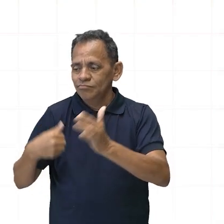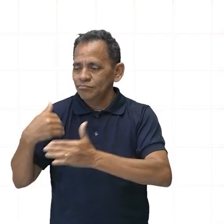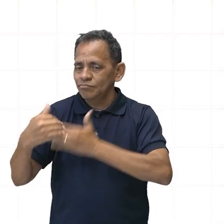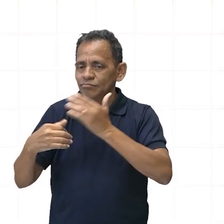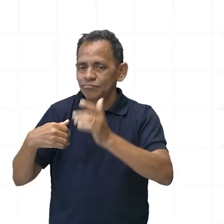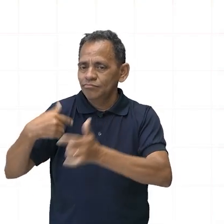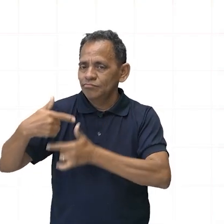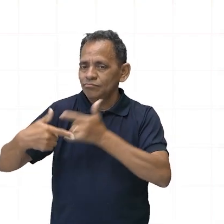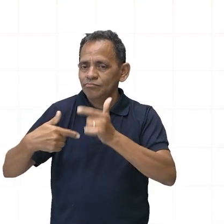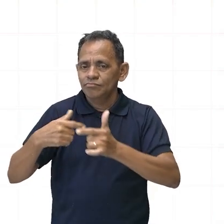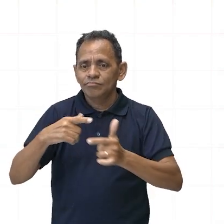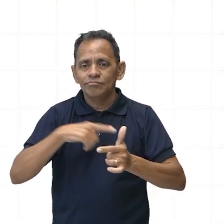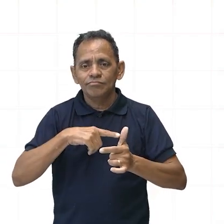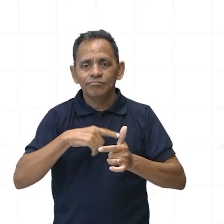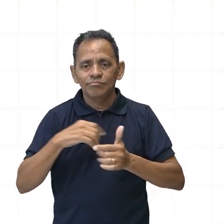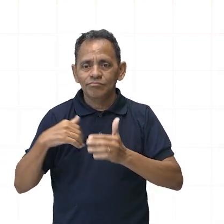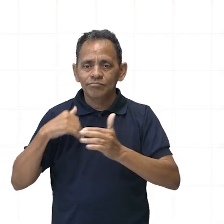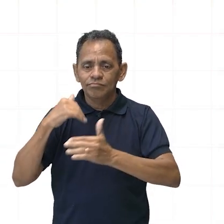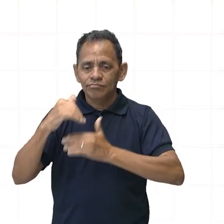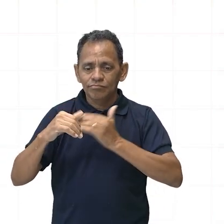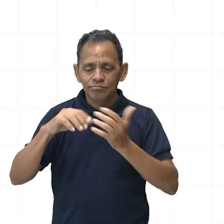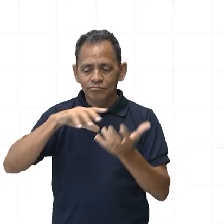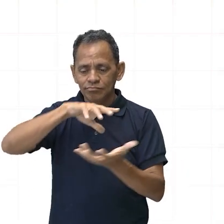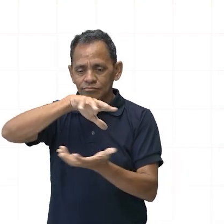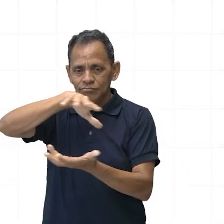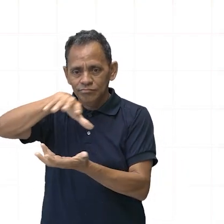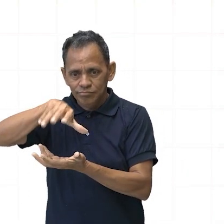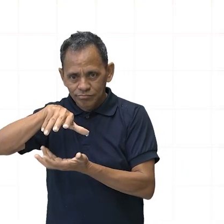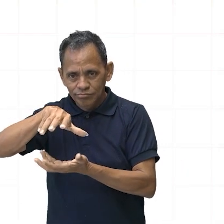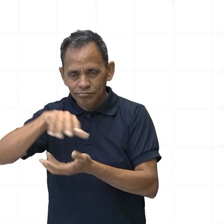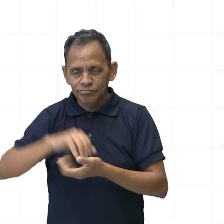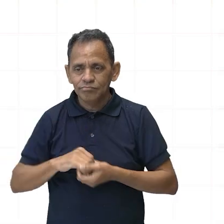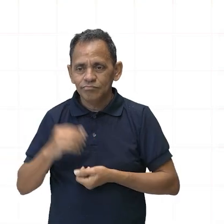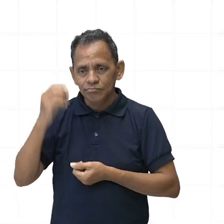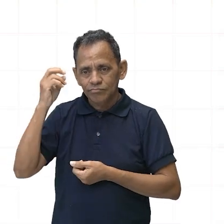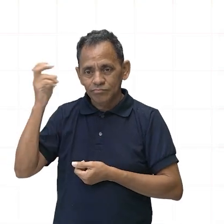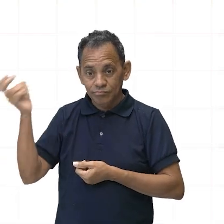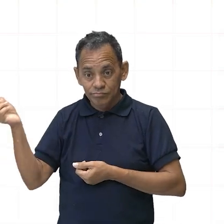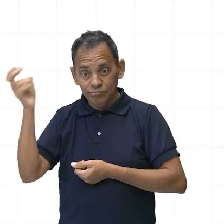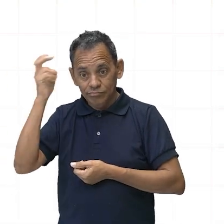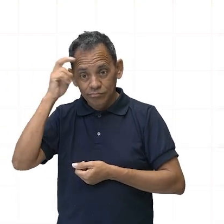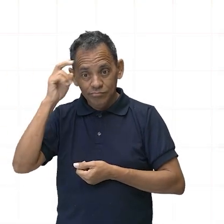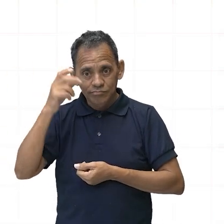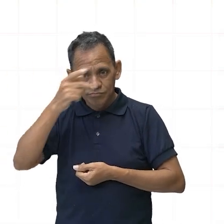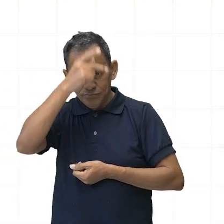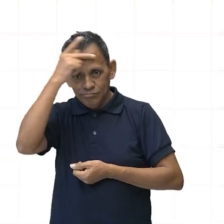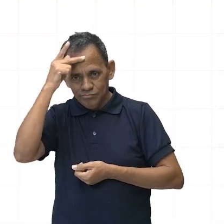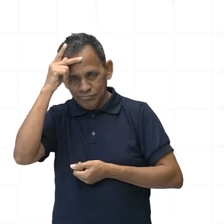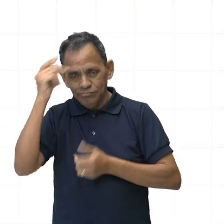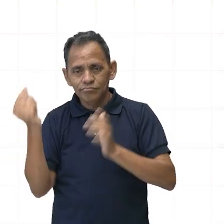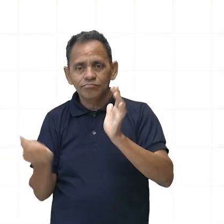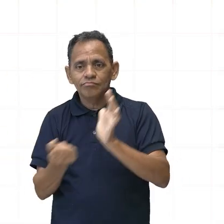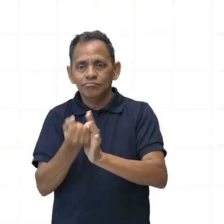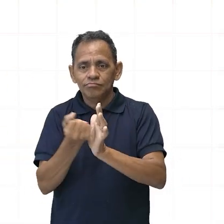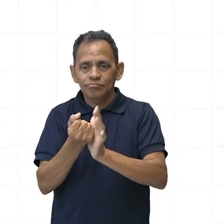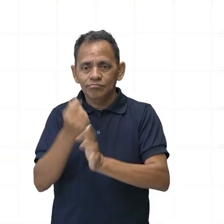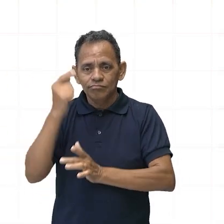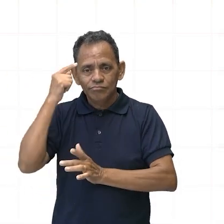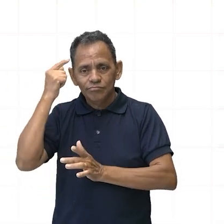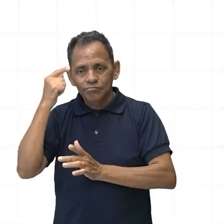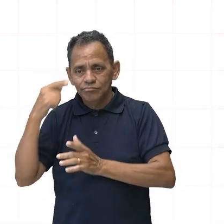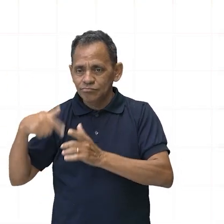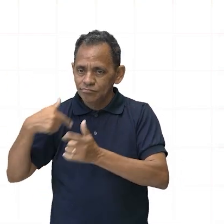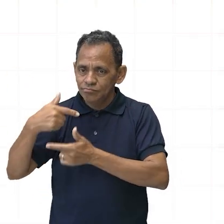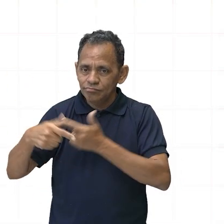trabalho aí que acaba se desenvolvendo ao redor do planeta? A cultura, gente, a cultura das pessoas marca essa concepção do